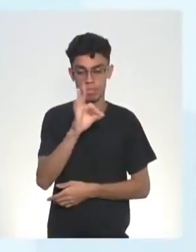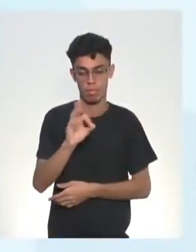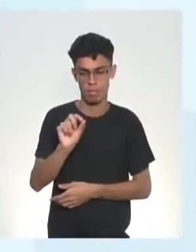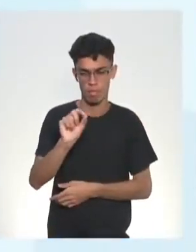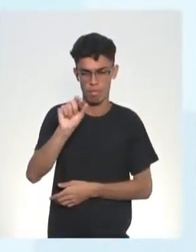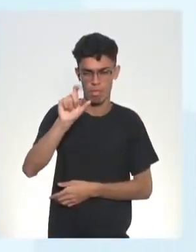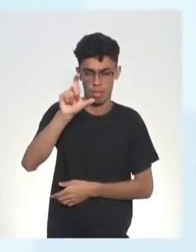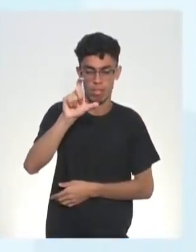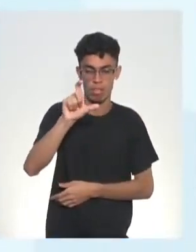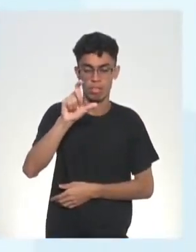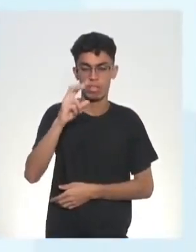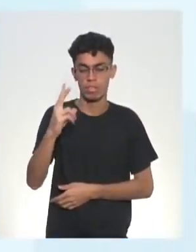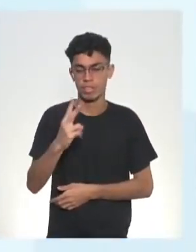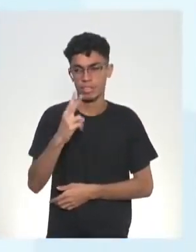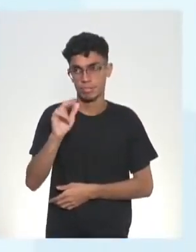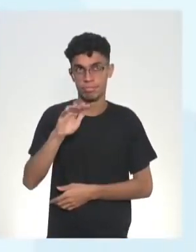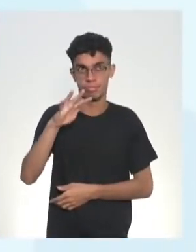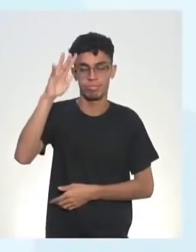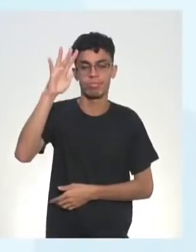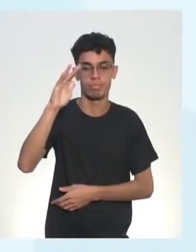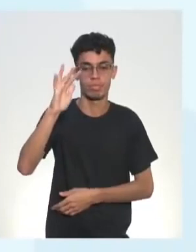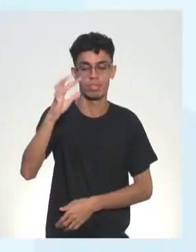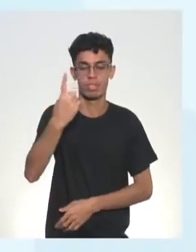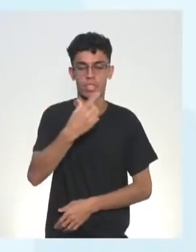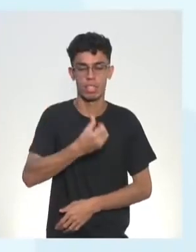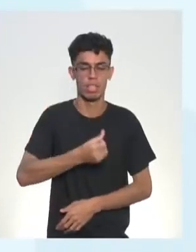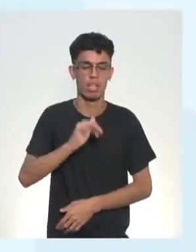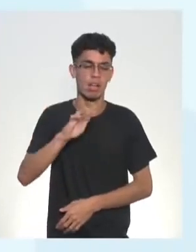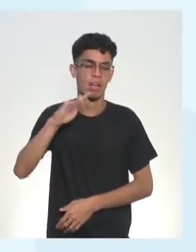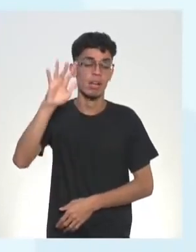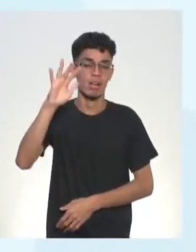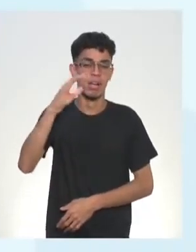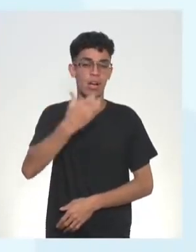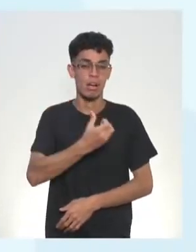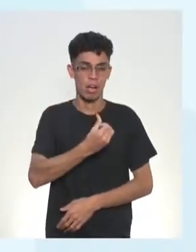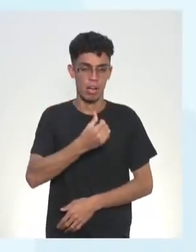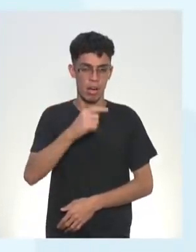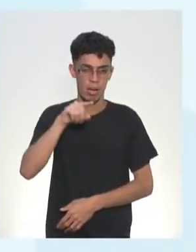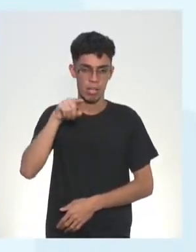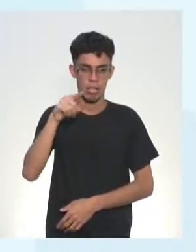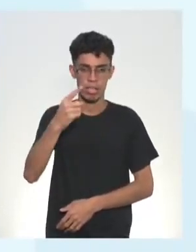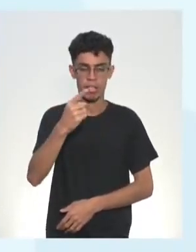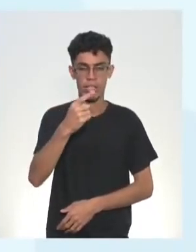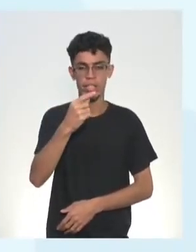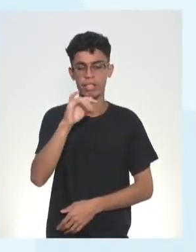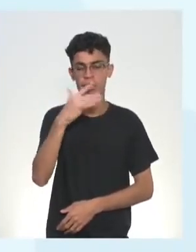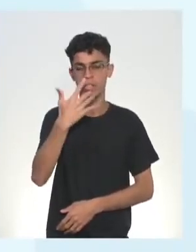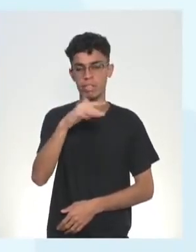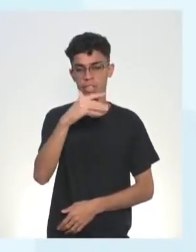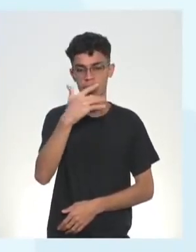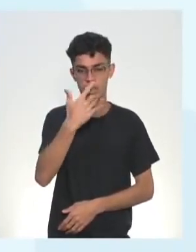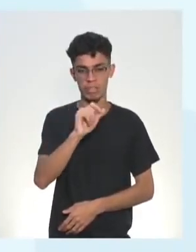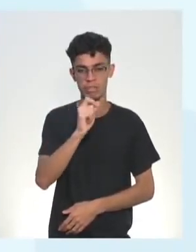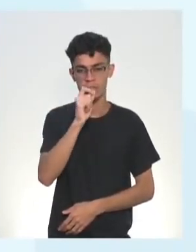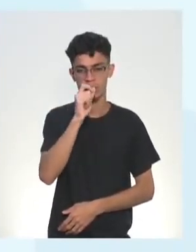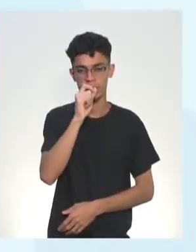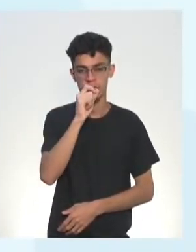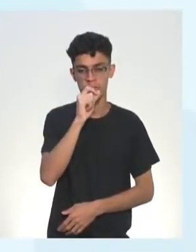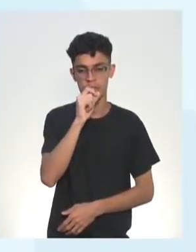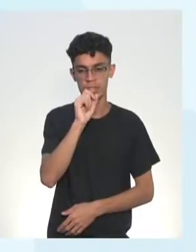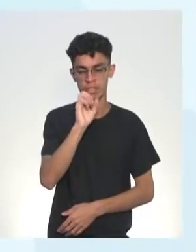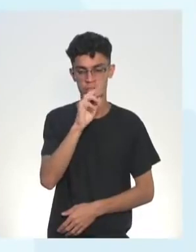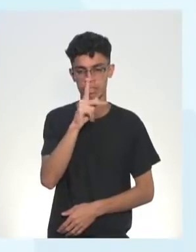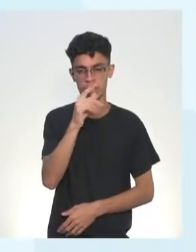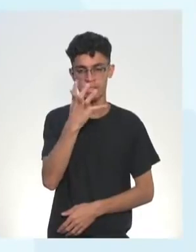aumento? O que é isso? Quer dizer que vai ter um aumento aí neste valor dos 6.000. Vai custar mais caro por estar pagando parcelado, tá